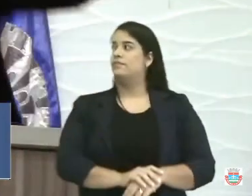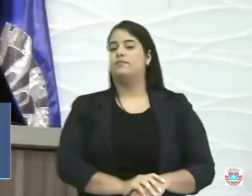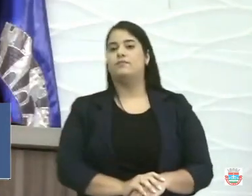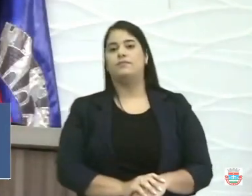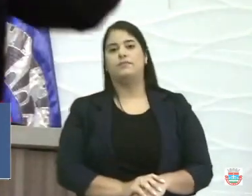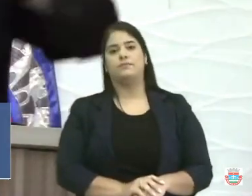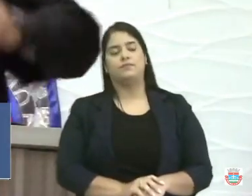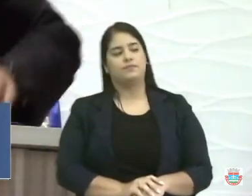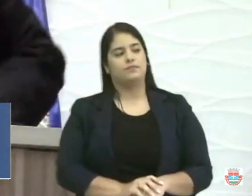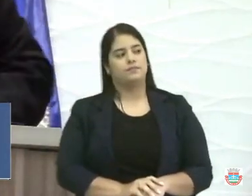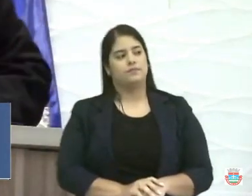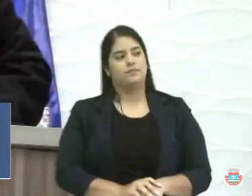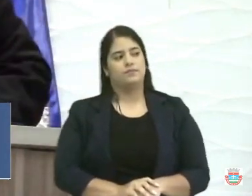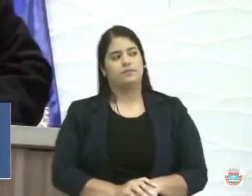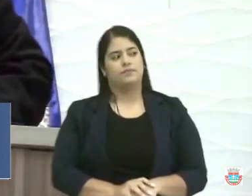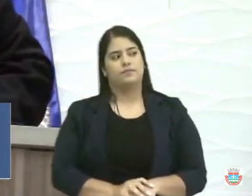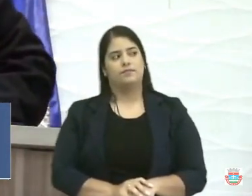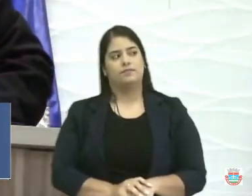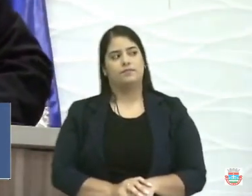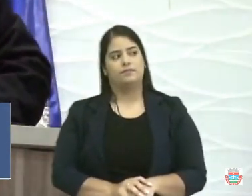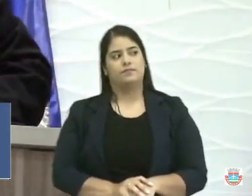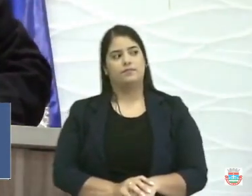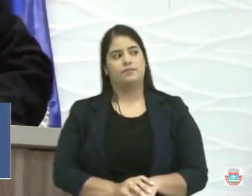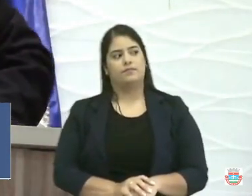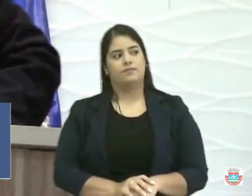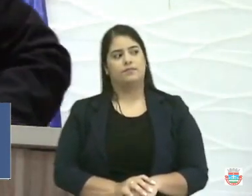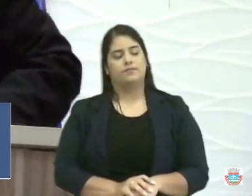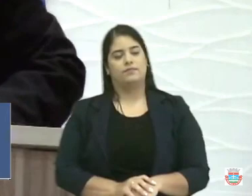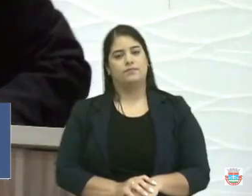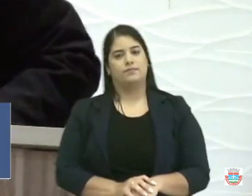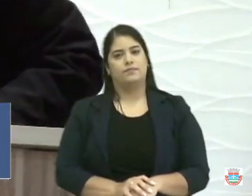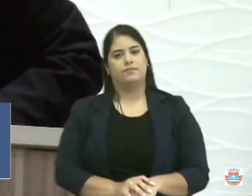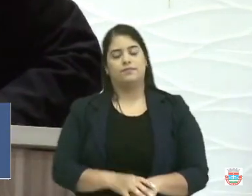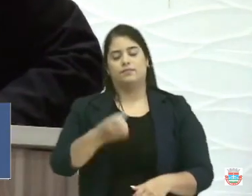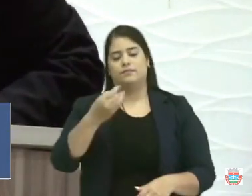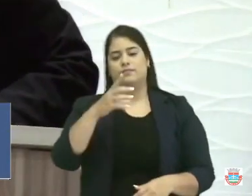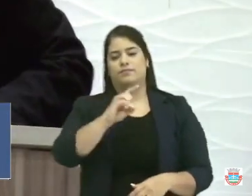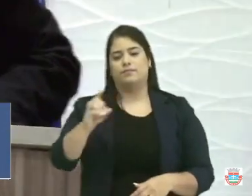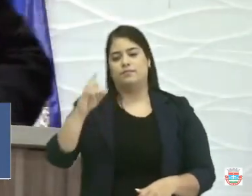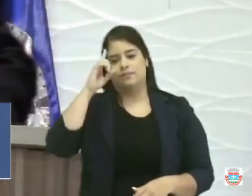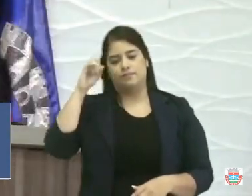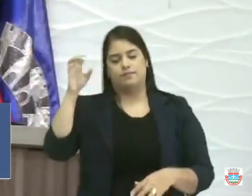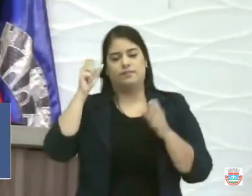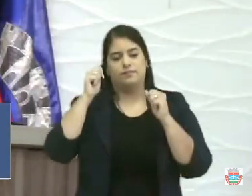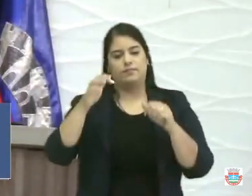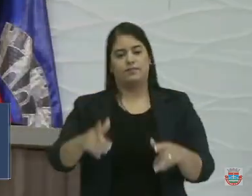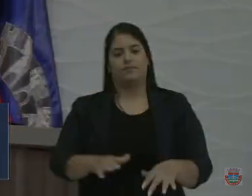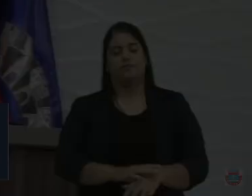querendo ajudar um vereador mais que outro para fazer graça para o meu lado, não, que aqui o bicho pega, viu? Tenha um bom dia, Deus abençoe para você.